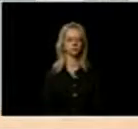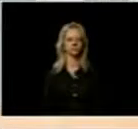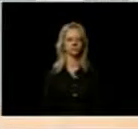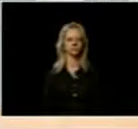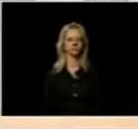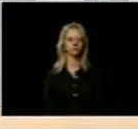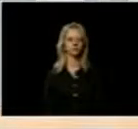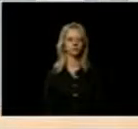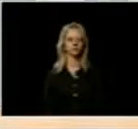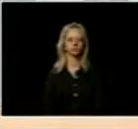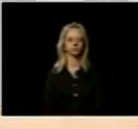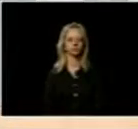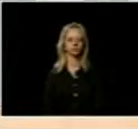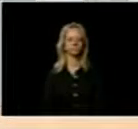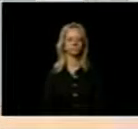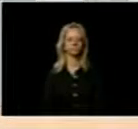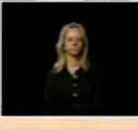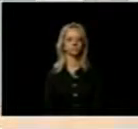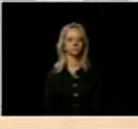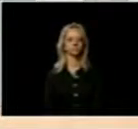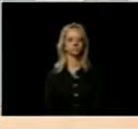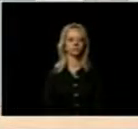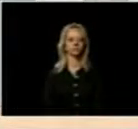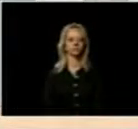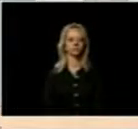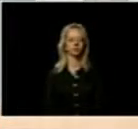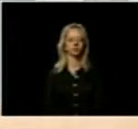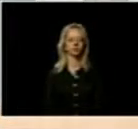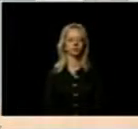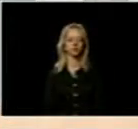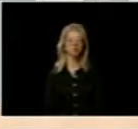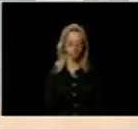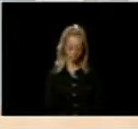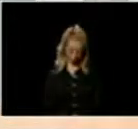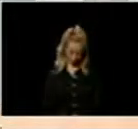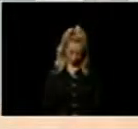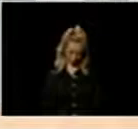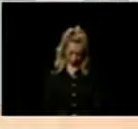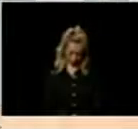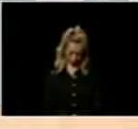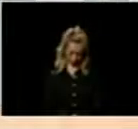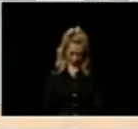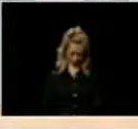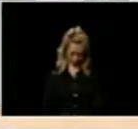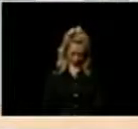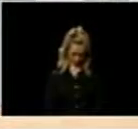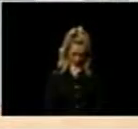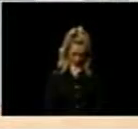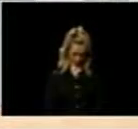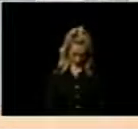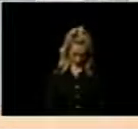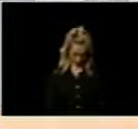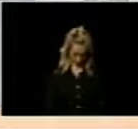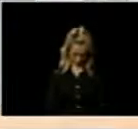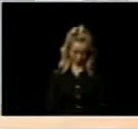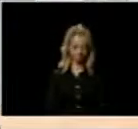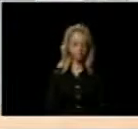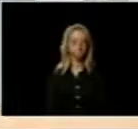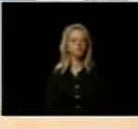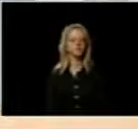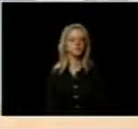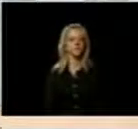dados que a nova vereadora Poliana trouxe ao debate, dados de orçamento, que aliás é uma satisfação,